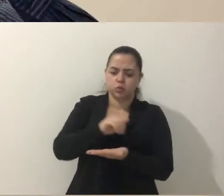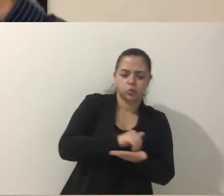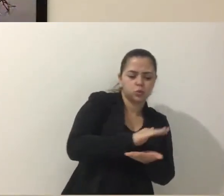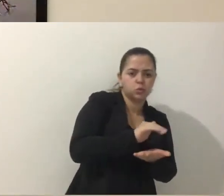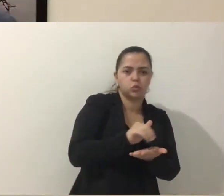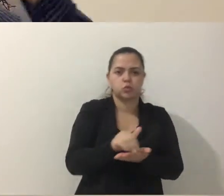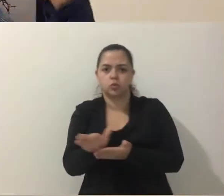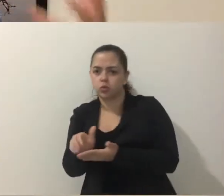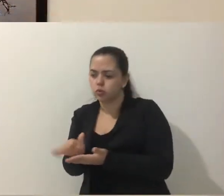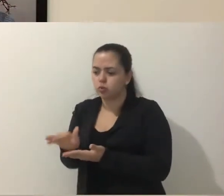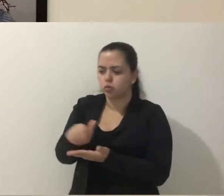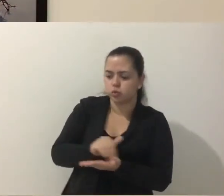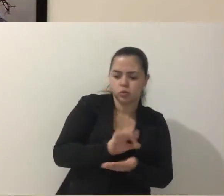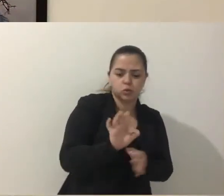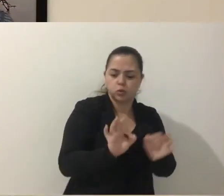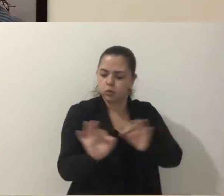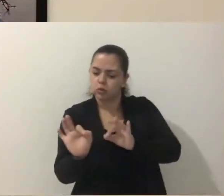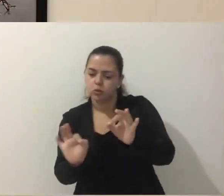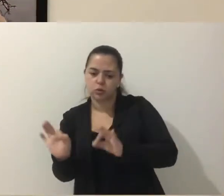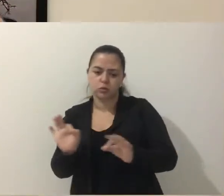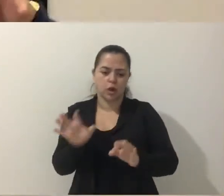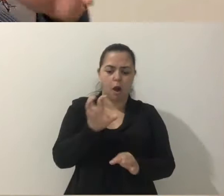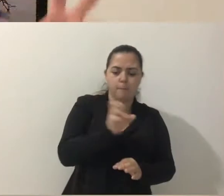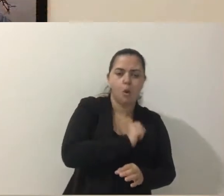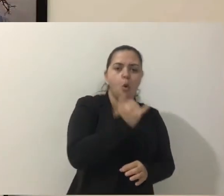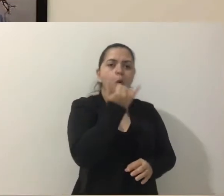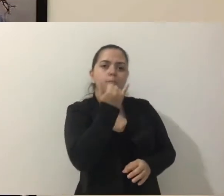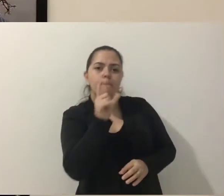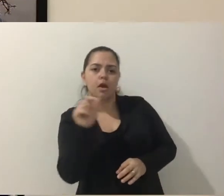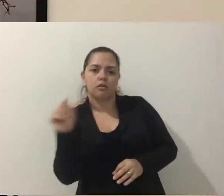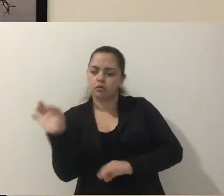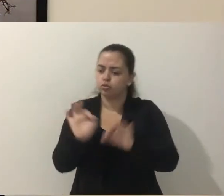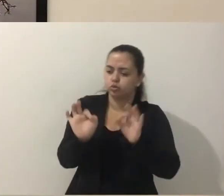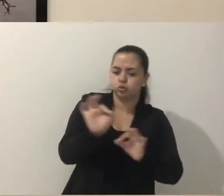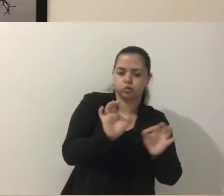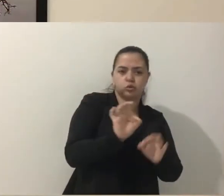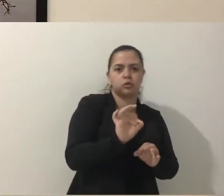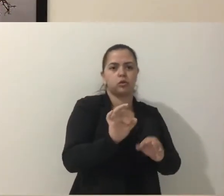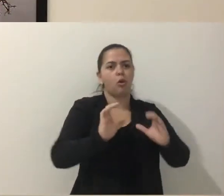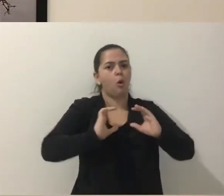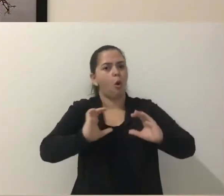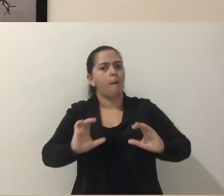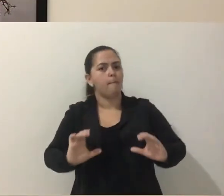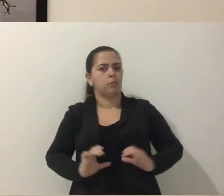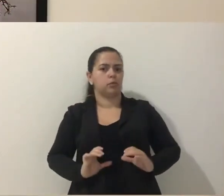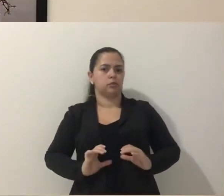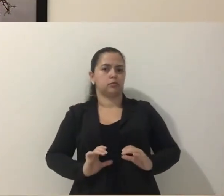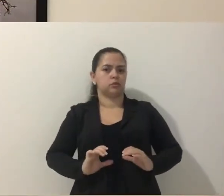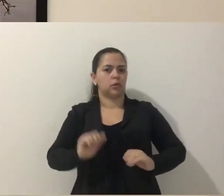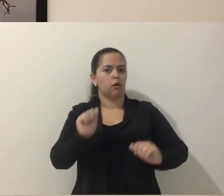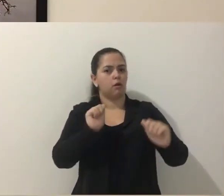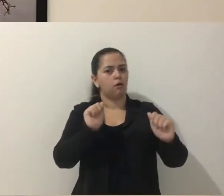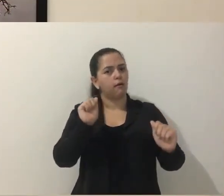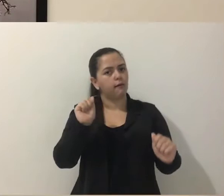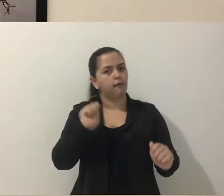afirmações, perdão, o amor, sentimento, diversas atitudes que nós precisamos ter para fortalecer e reestruturar o